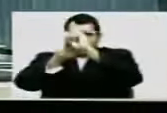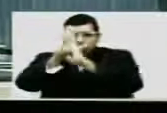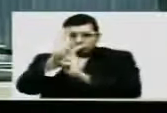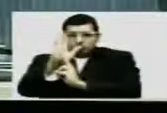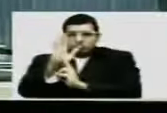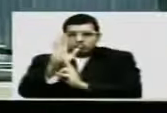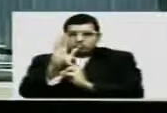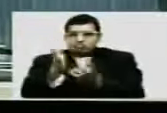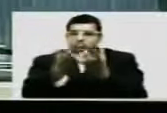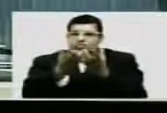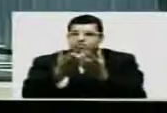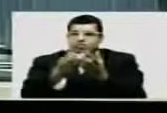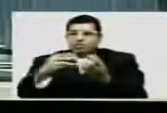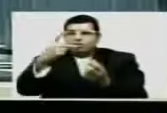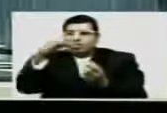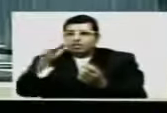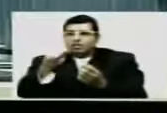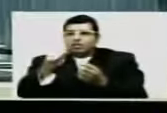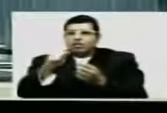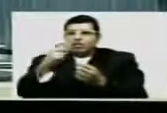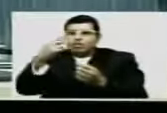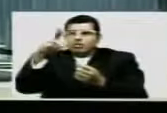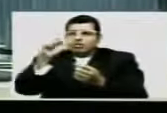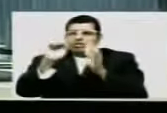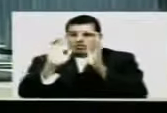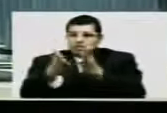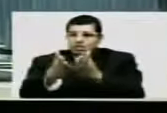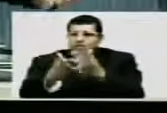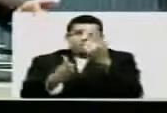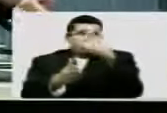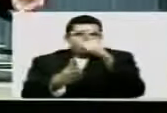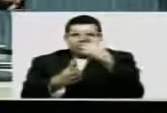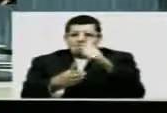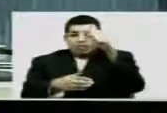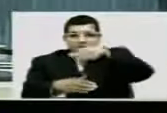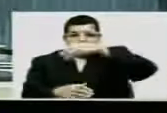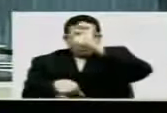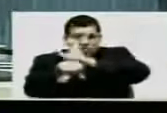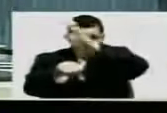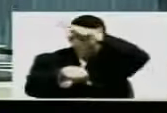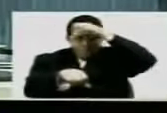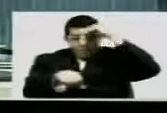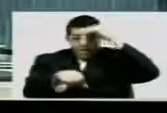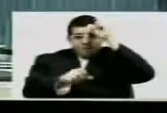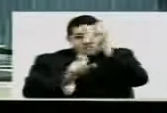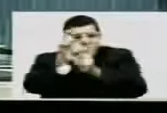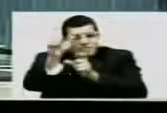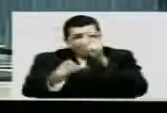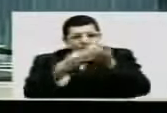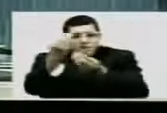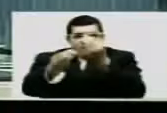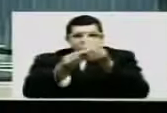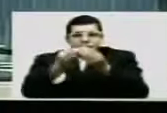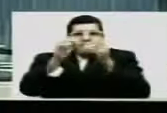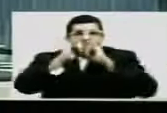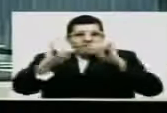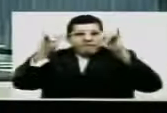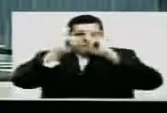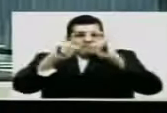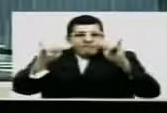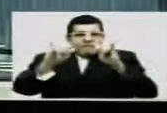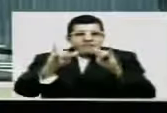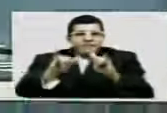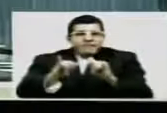regras para o petróleo do pré-sal que ainda não existe. A forma como a mídia